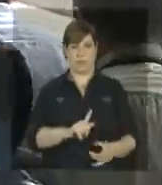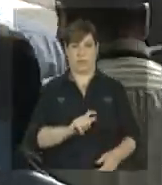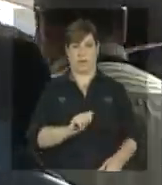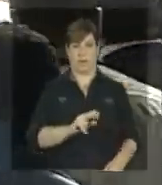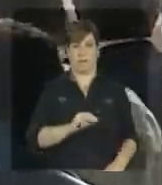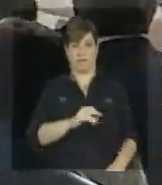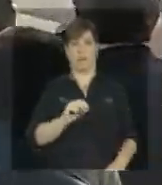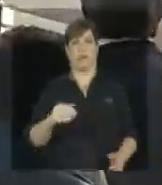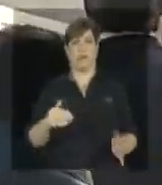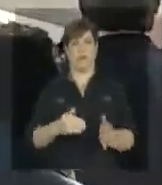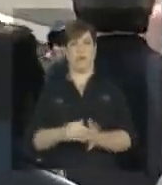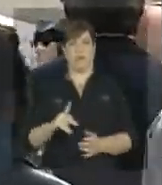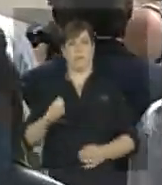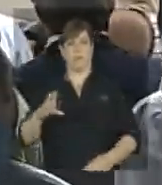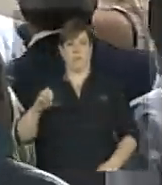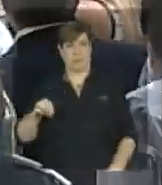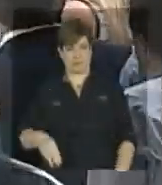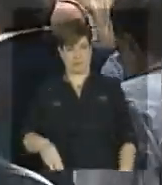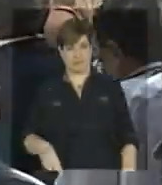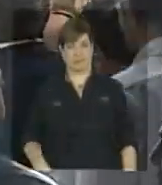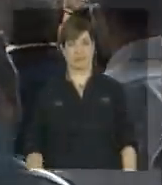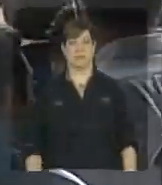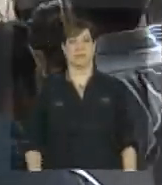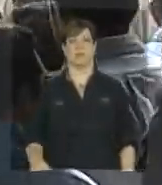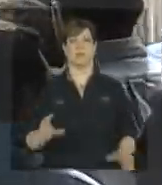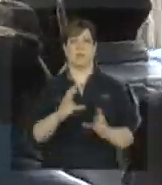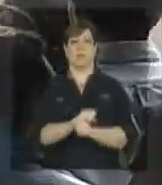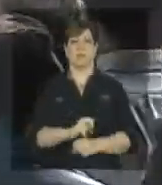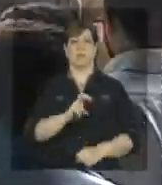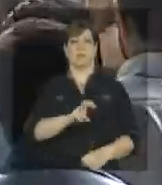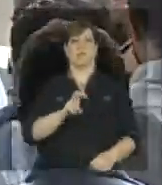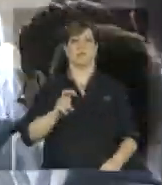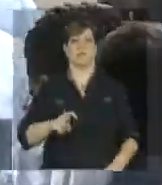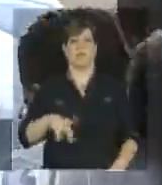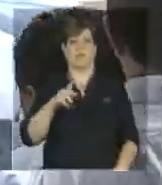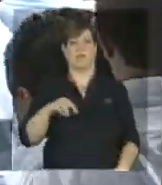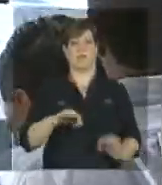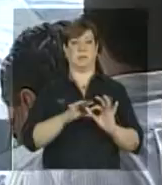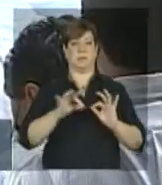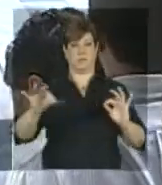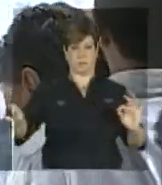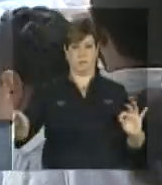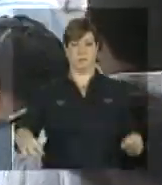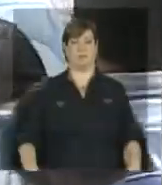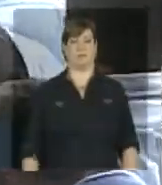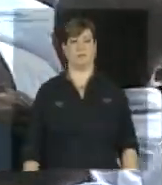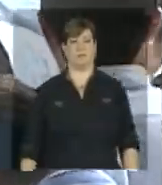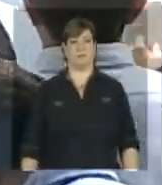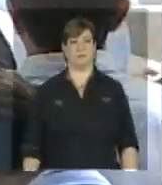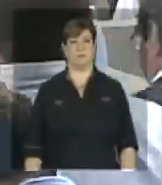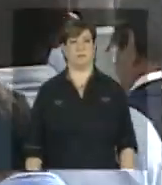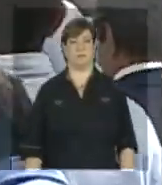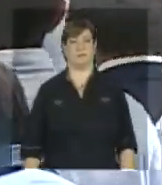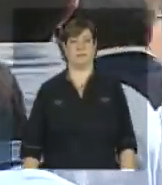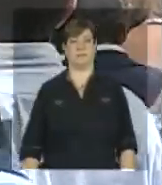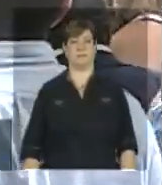ao complexo industrial do Pecém, com 55 quilômetros de extensão.